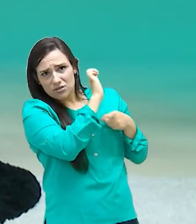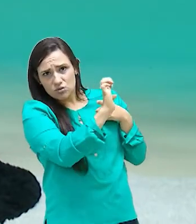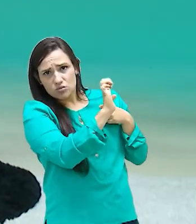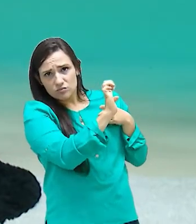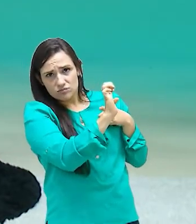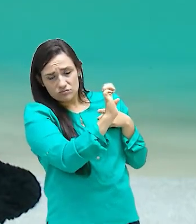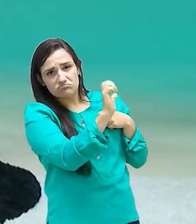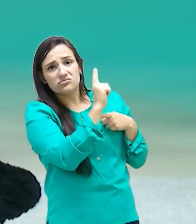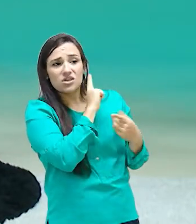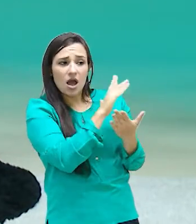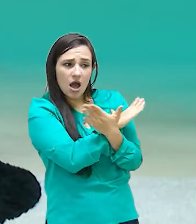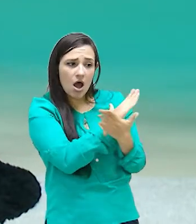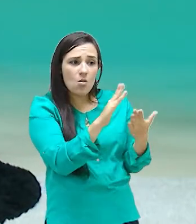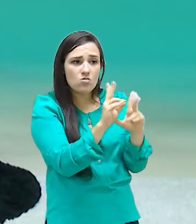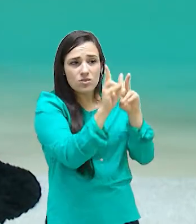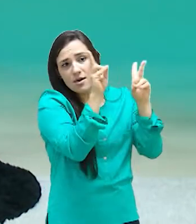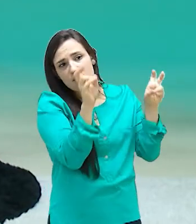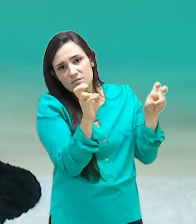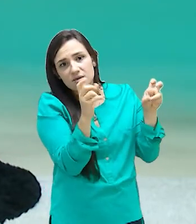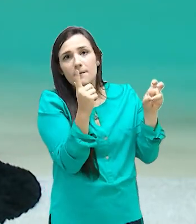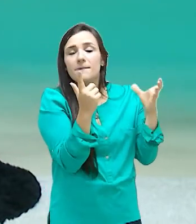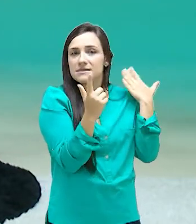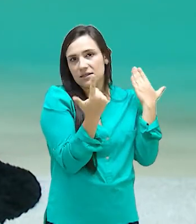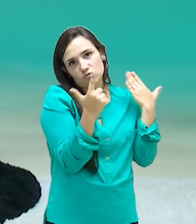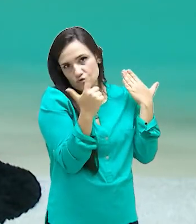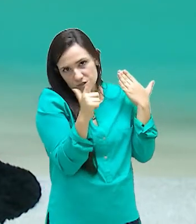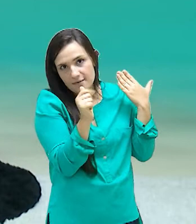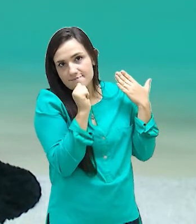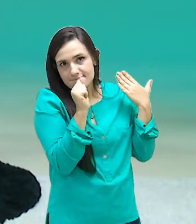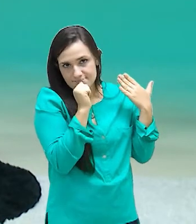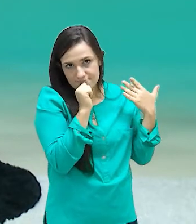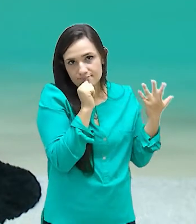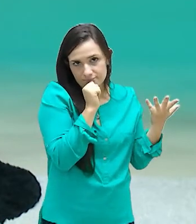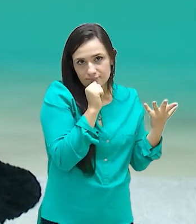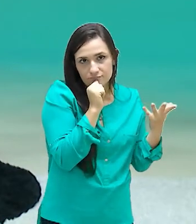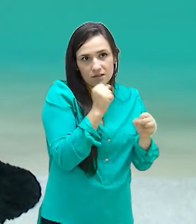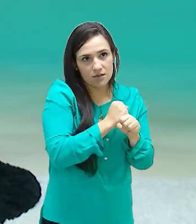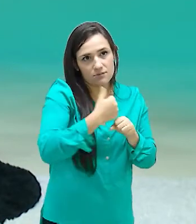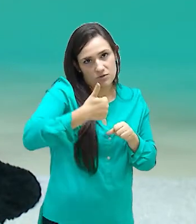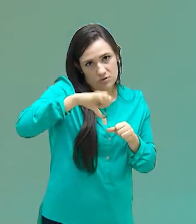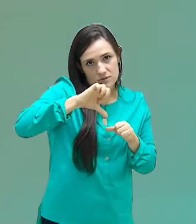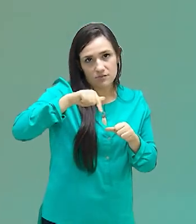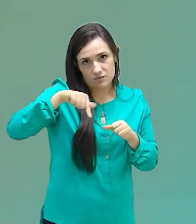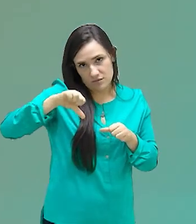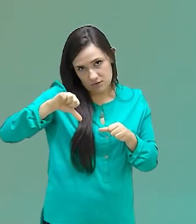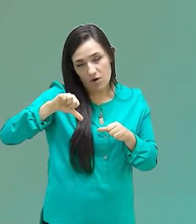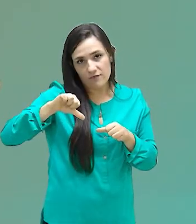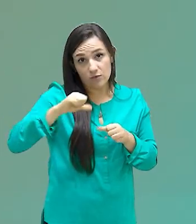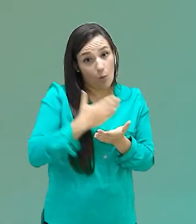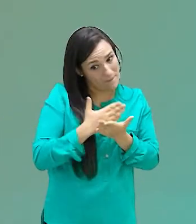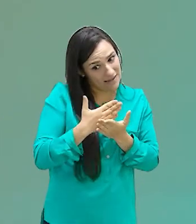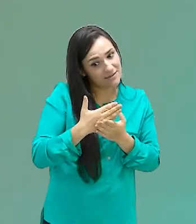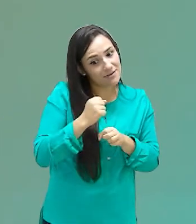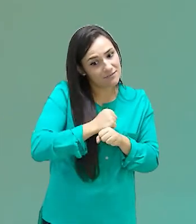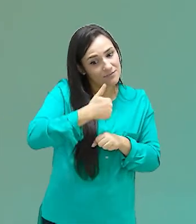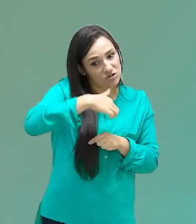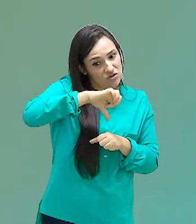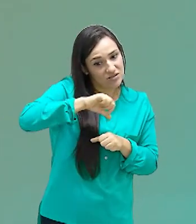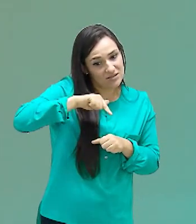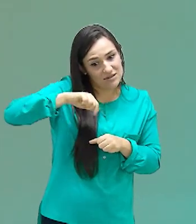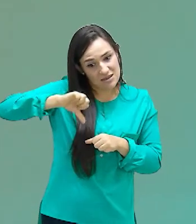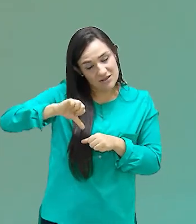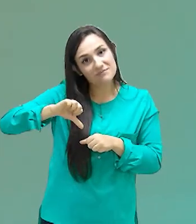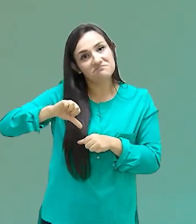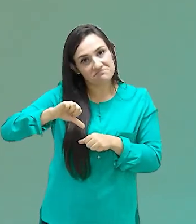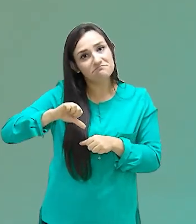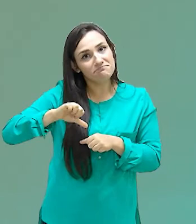que não haviam legislação ainda no início, em 79. Essa é a relação entre o direito e a política,